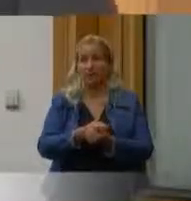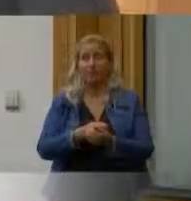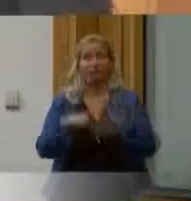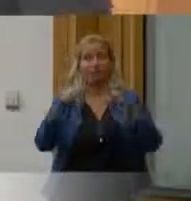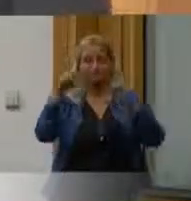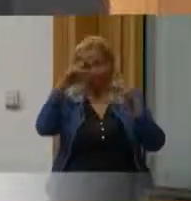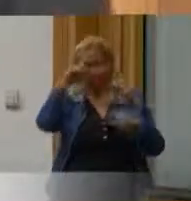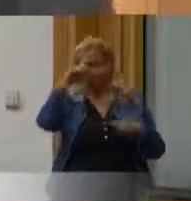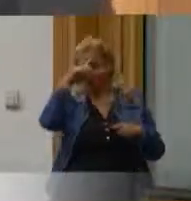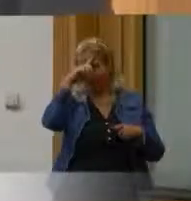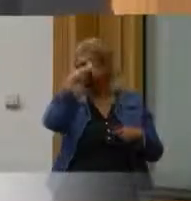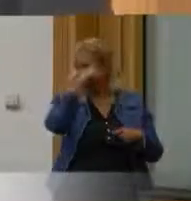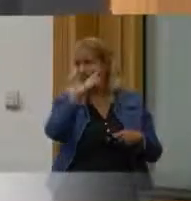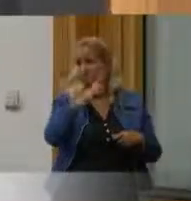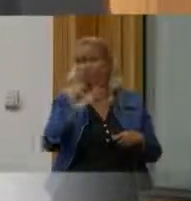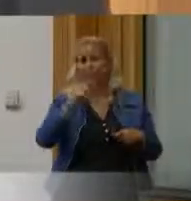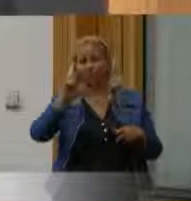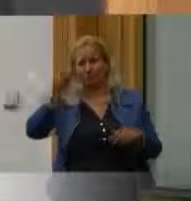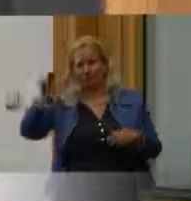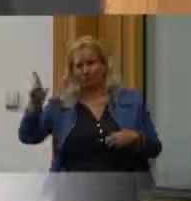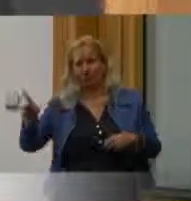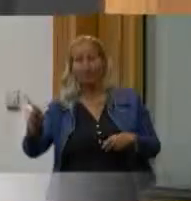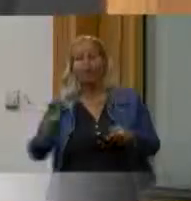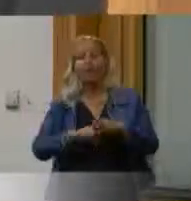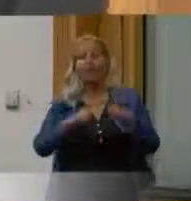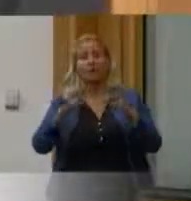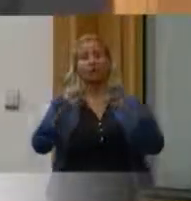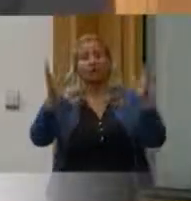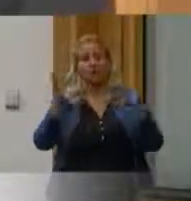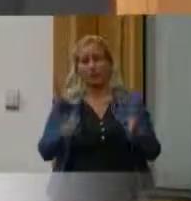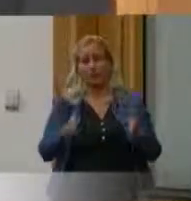Complicado. E fomos punidos várias vezes por isso, mas